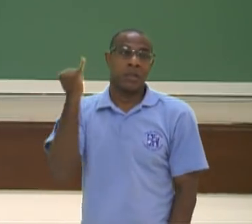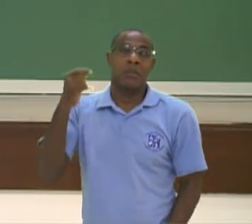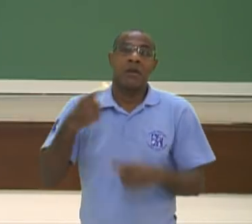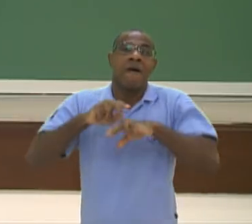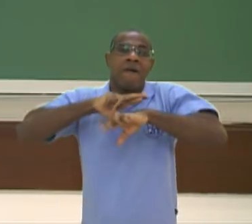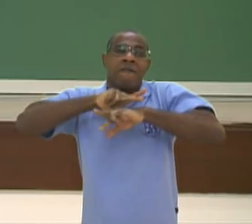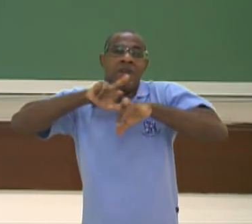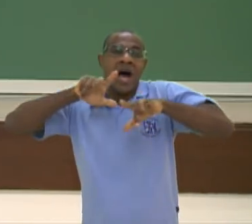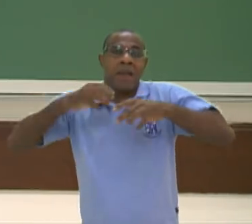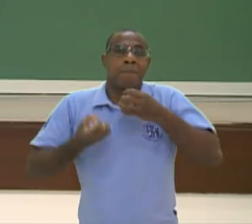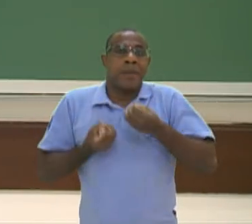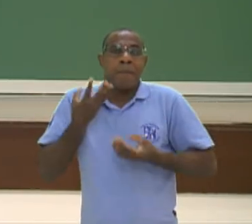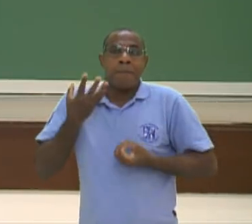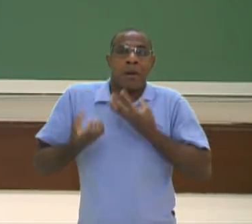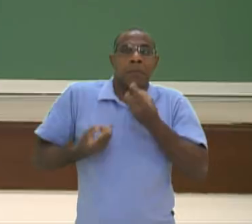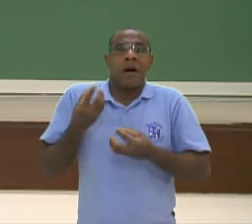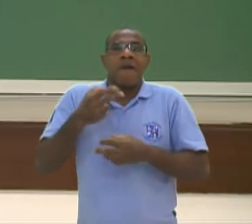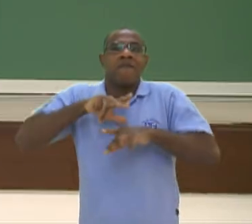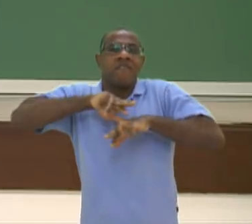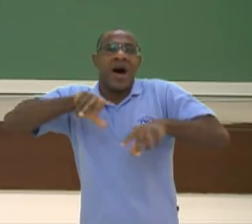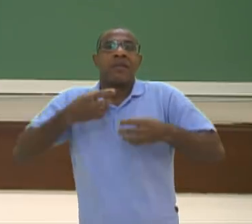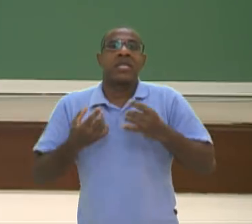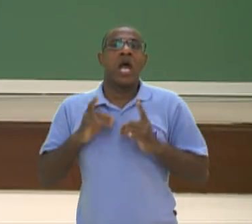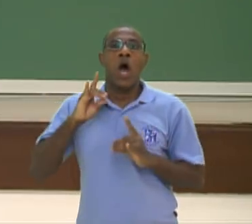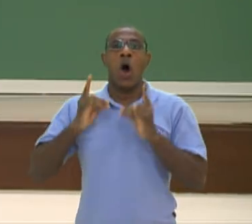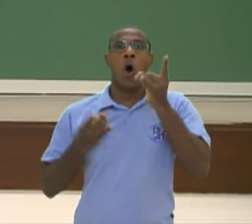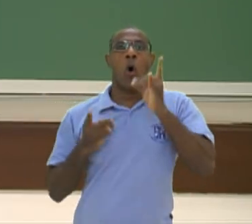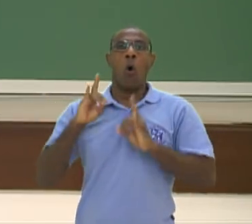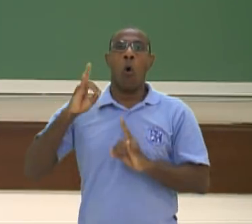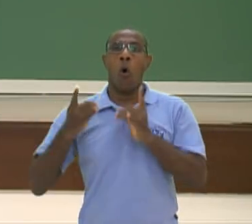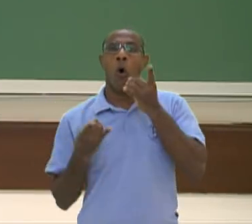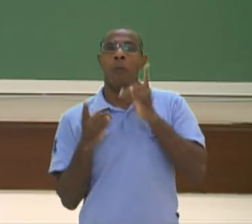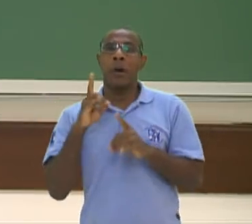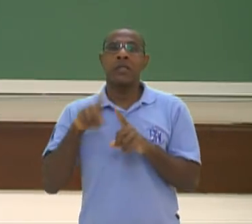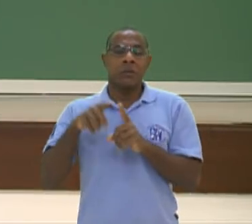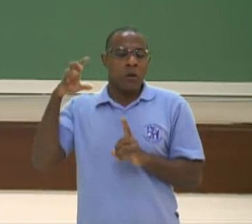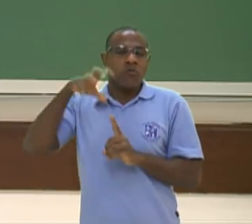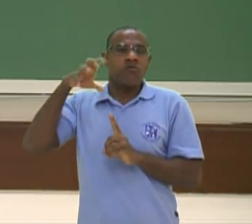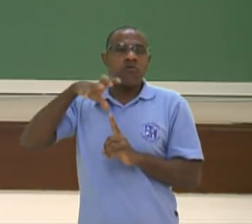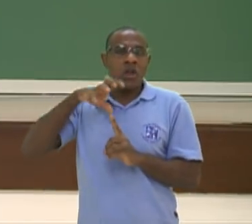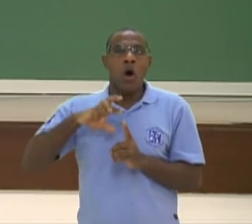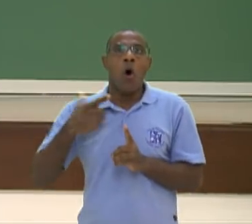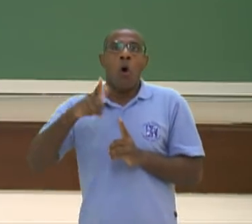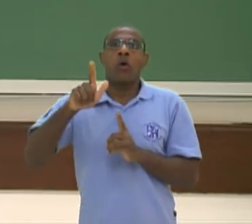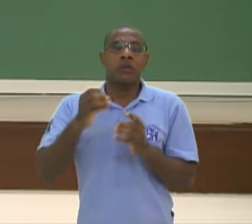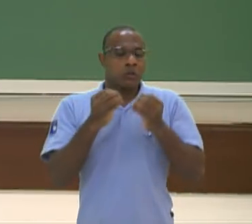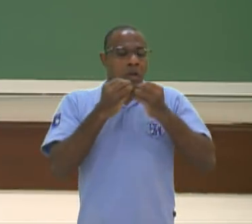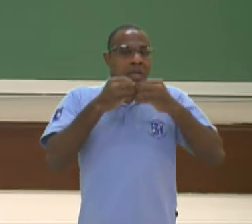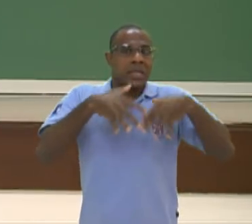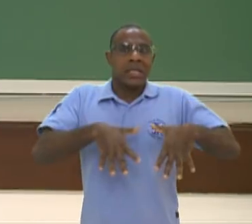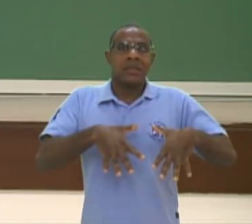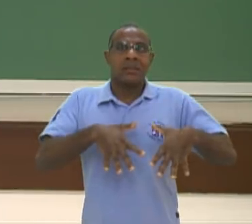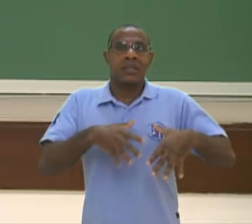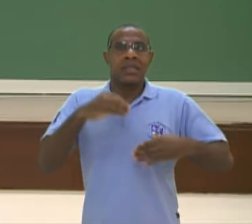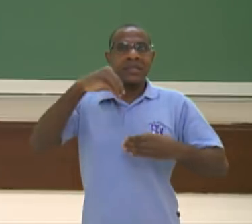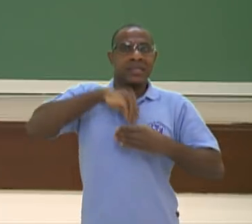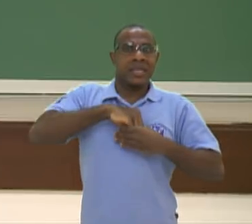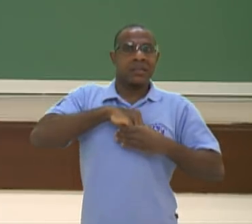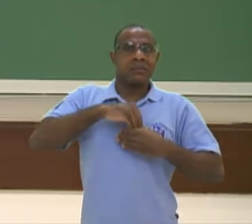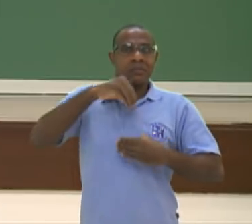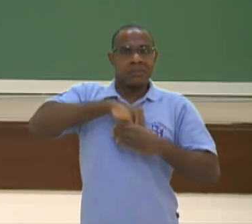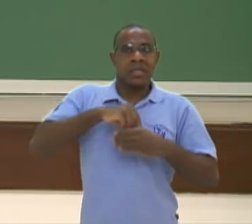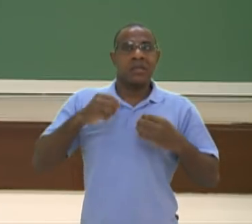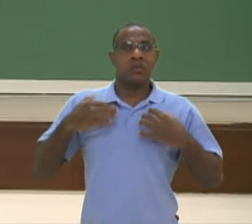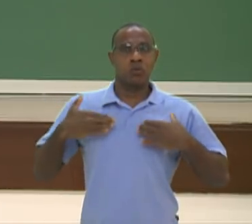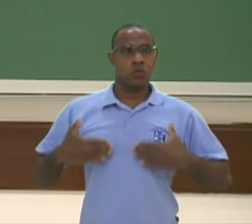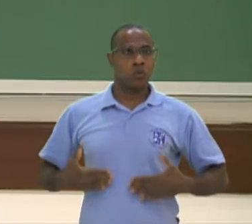além disso, ela vai ainda acabar atuando, influenciando outras glândulas do corpo, tá? Então, quais